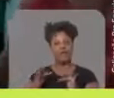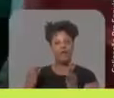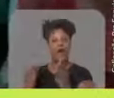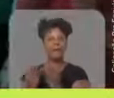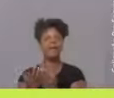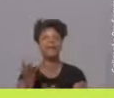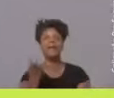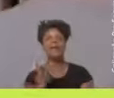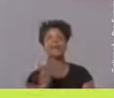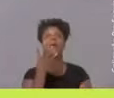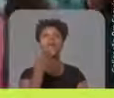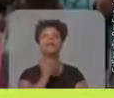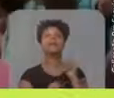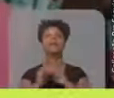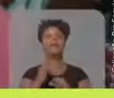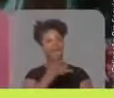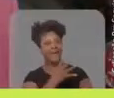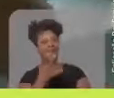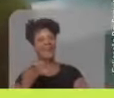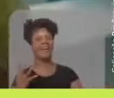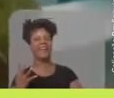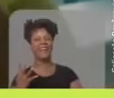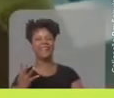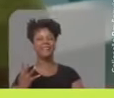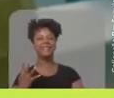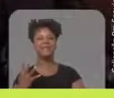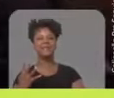4, 44, 44. E a família quer mais